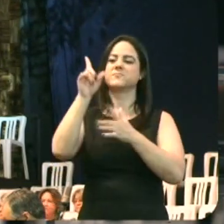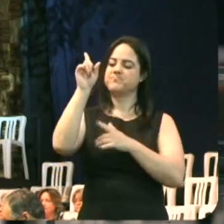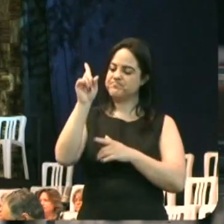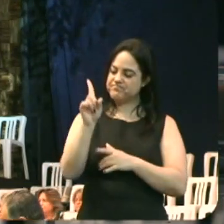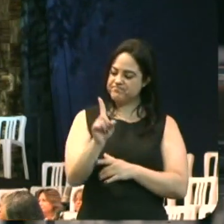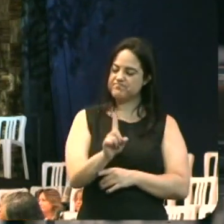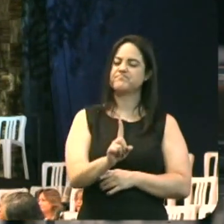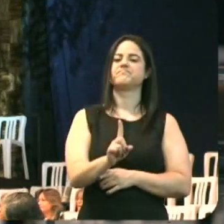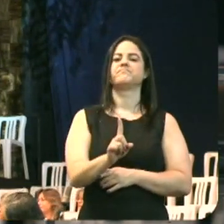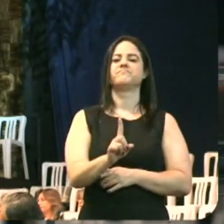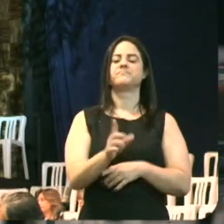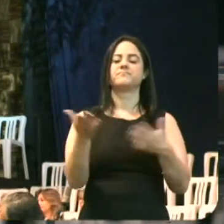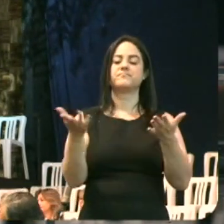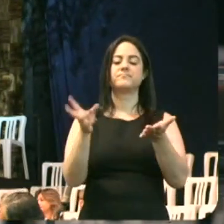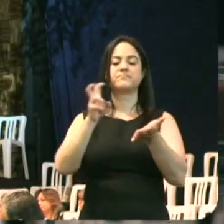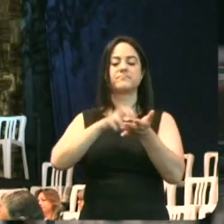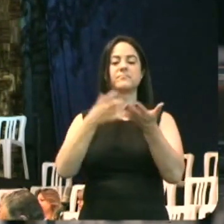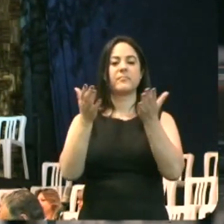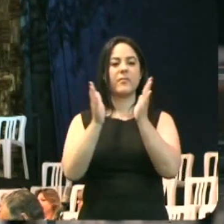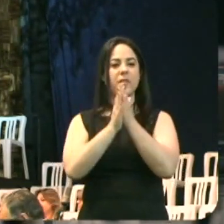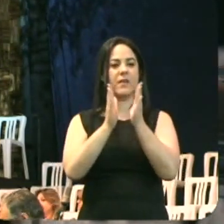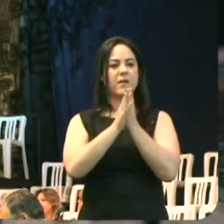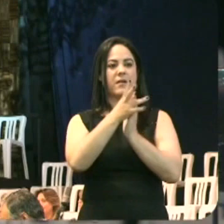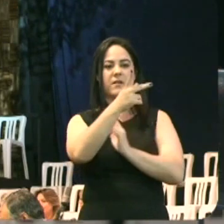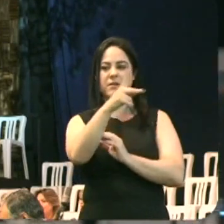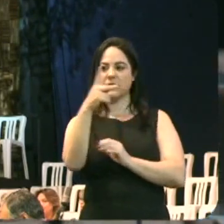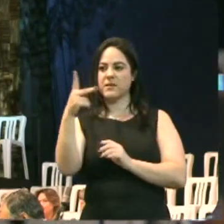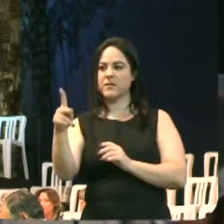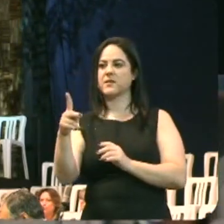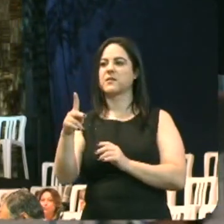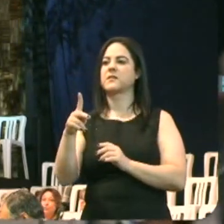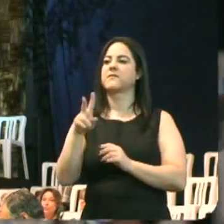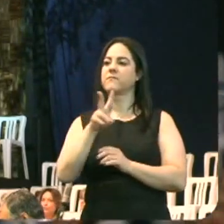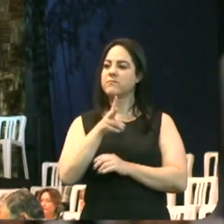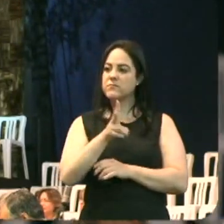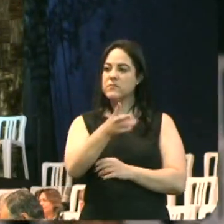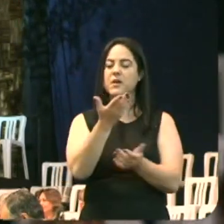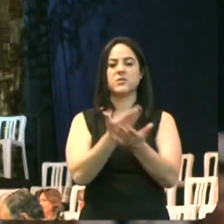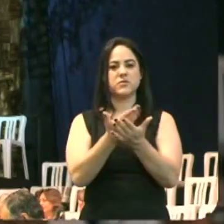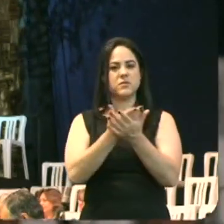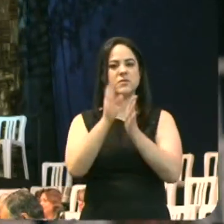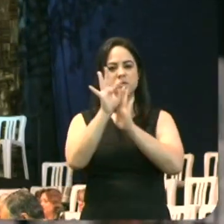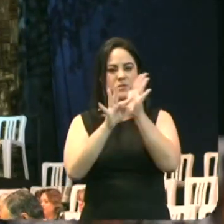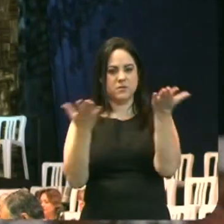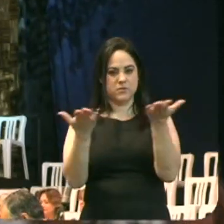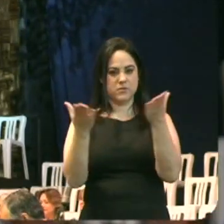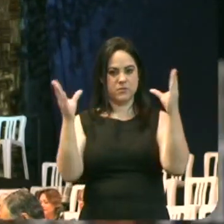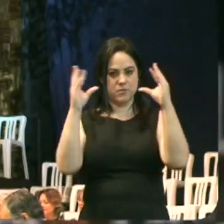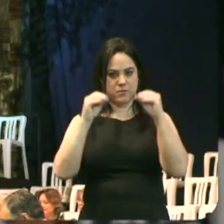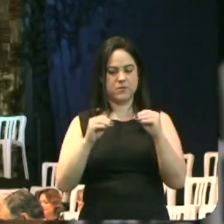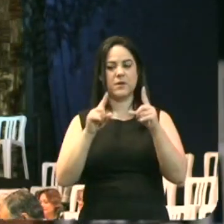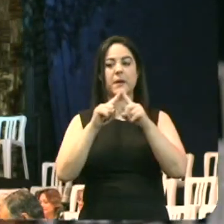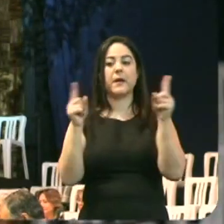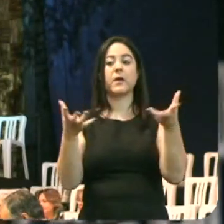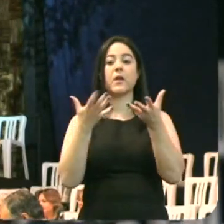mundo. Nessa manhã eu queria orar com você. A gente vai continuar estudando sobre isso hoje à noite. Mas eu queria orar com